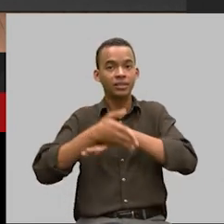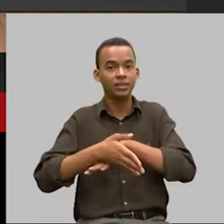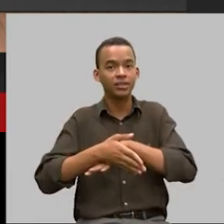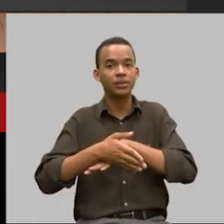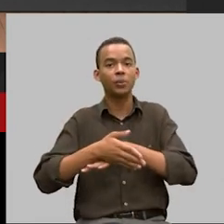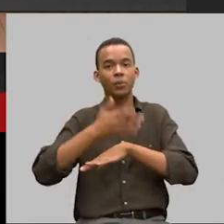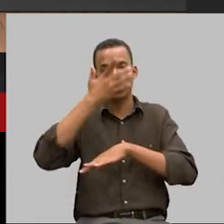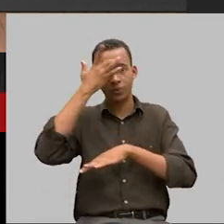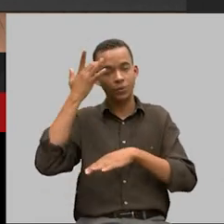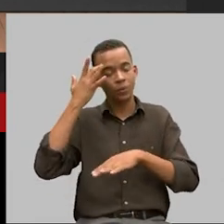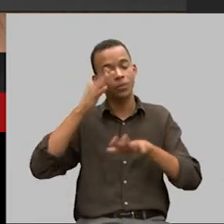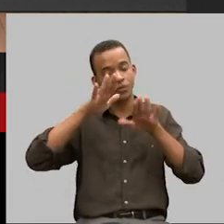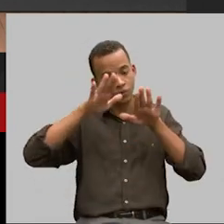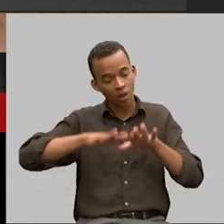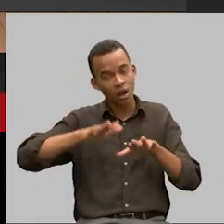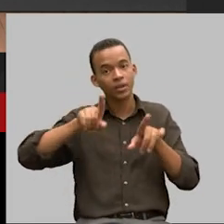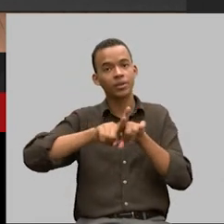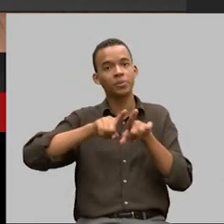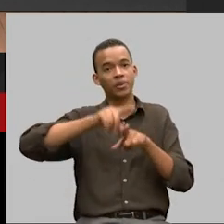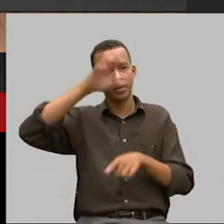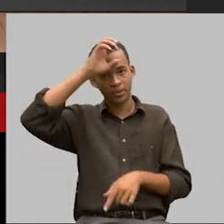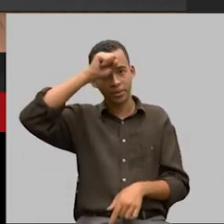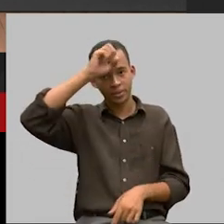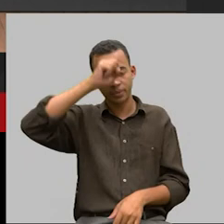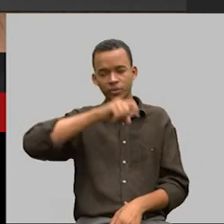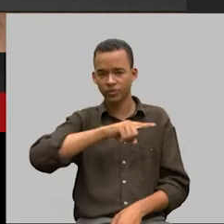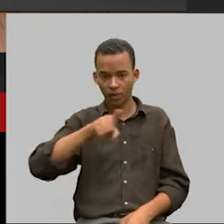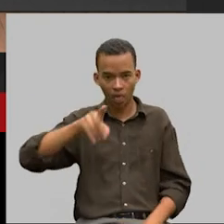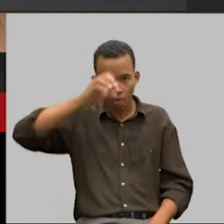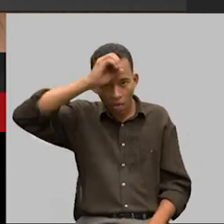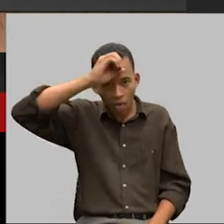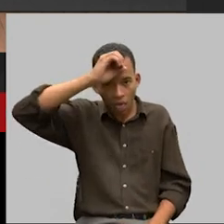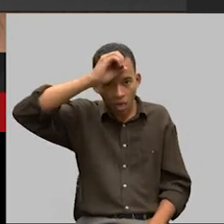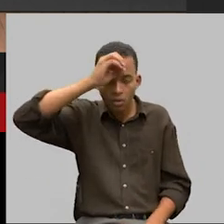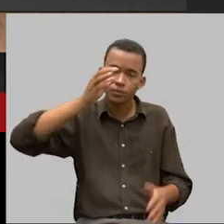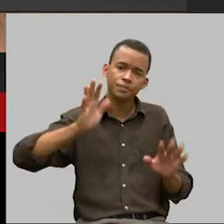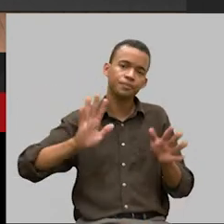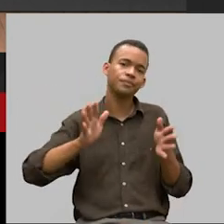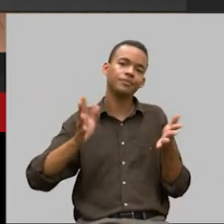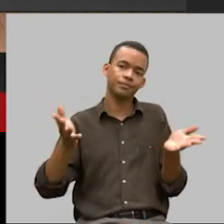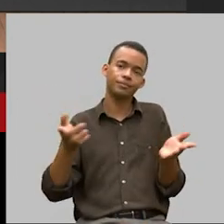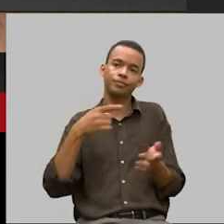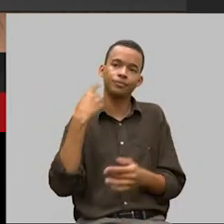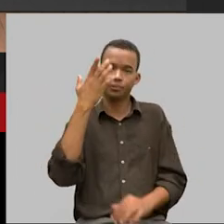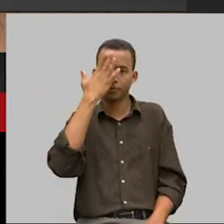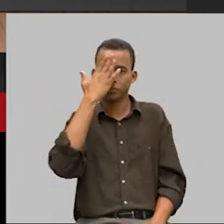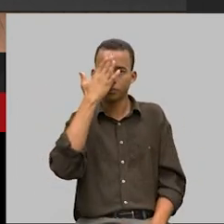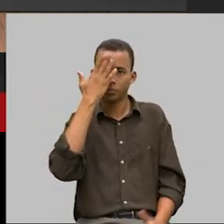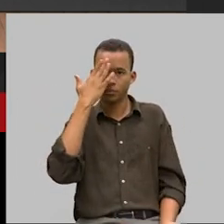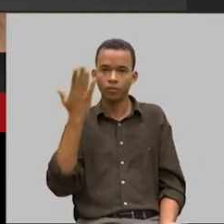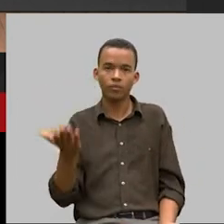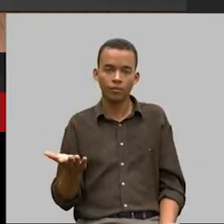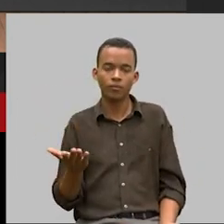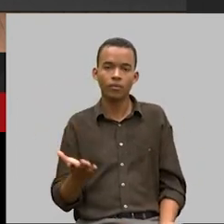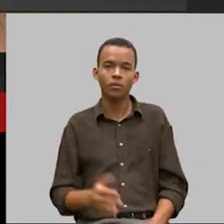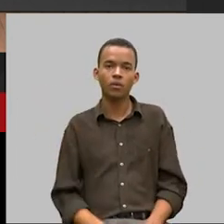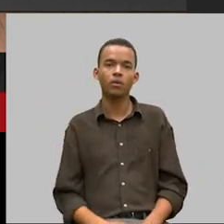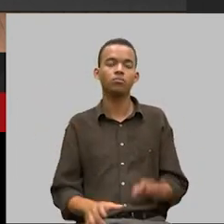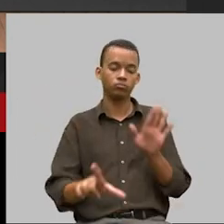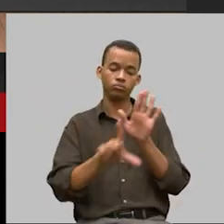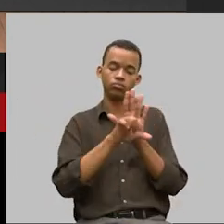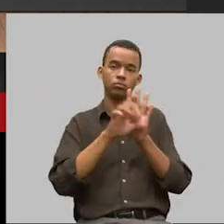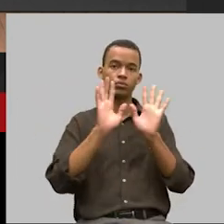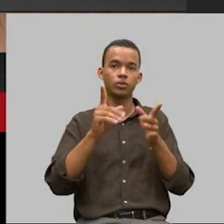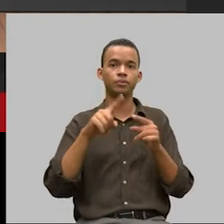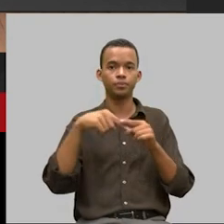né alguém aqui não sabia que tá na lei isso assegurar o acesso e as condições para permanência e aprendizagem tá na lei Então vamos